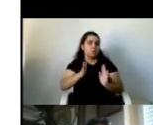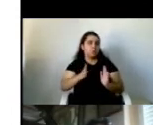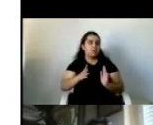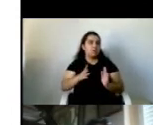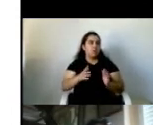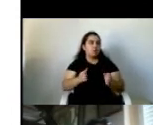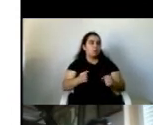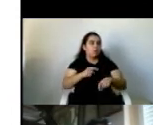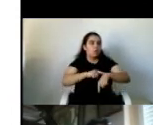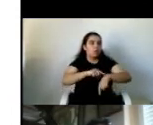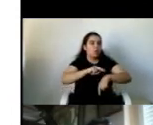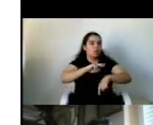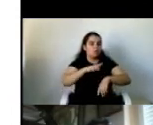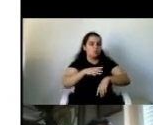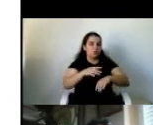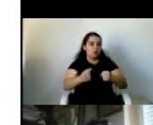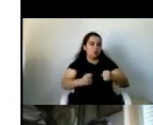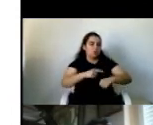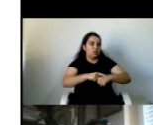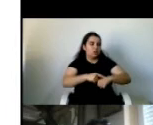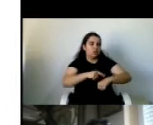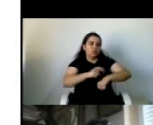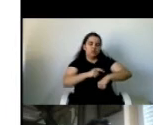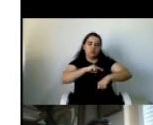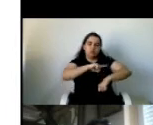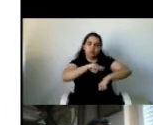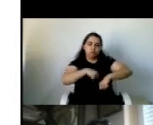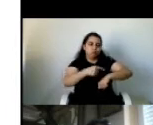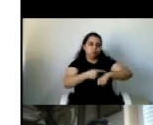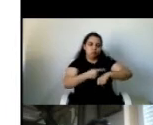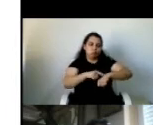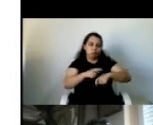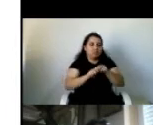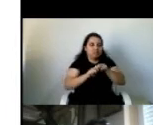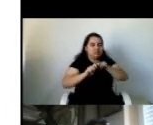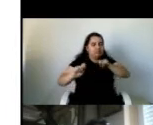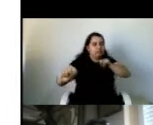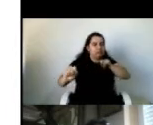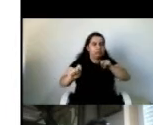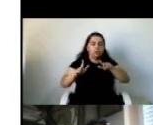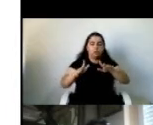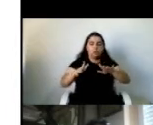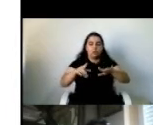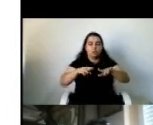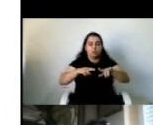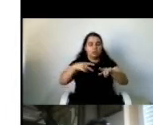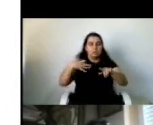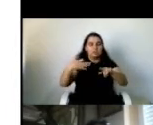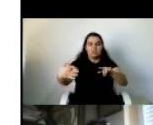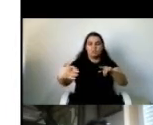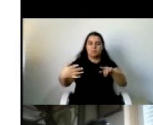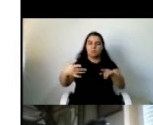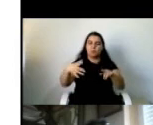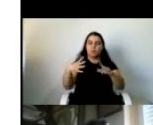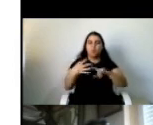semana, para conseguirem aceder a esse tipo de cuidados de saúde que lhes eram necessários. E,